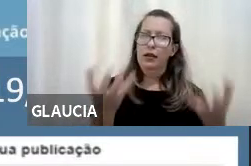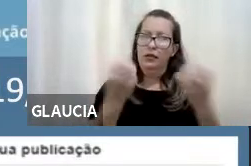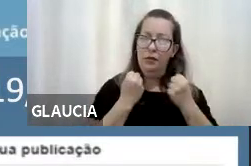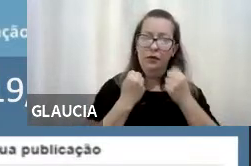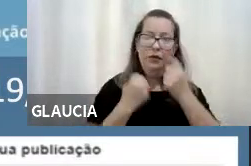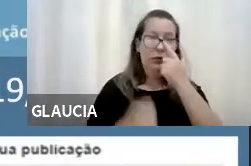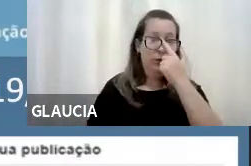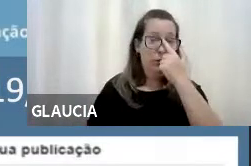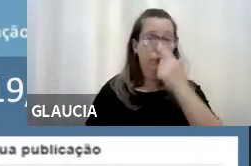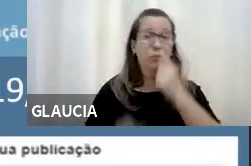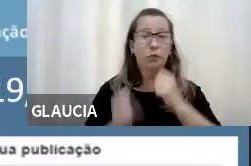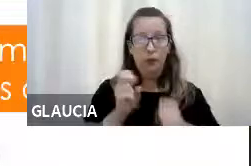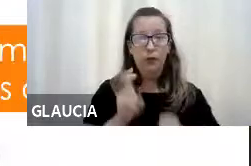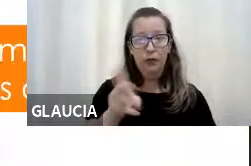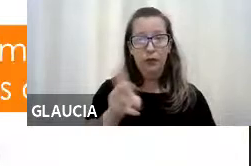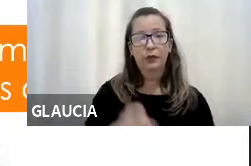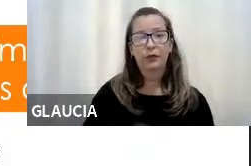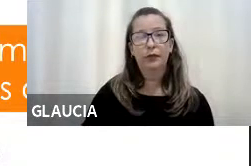seguir.